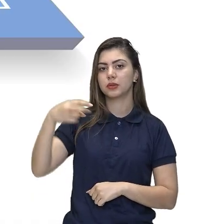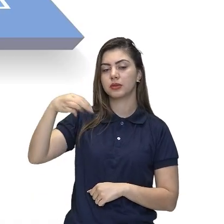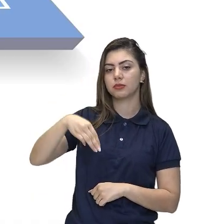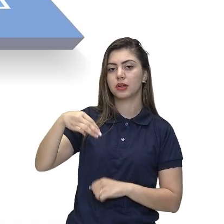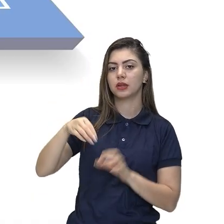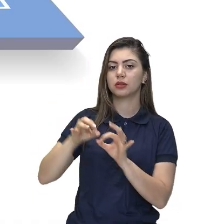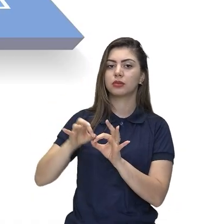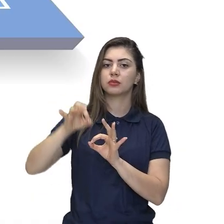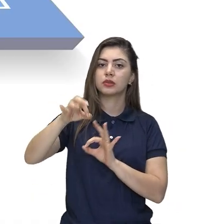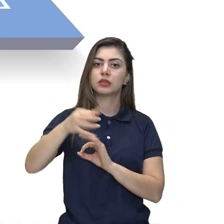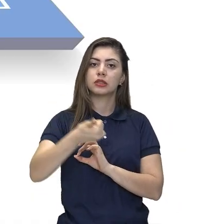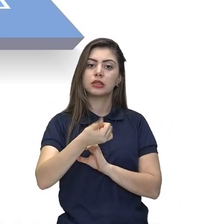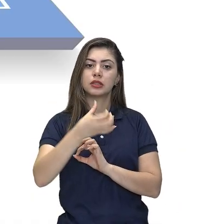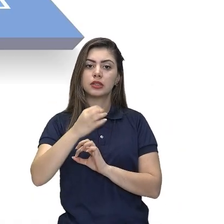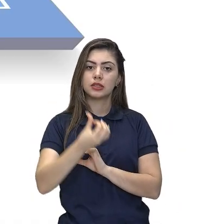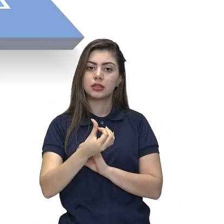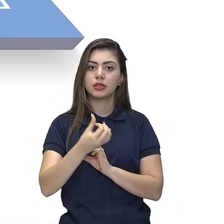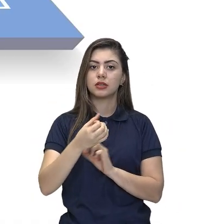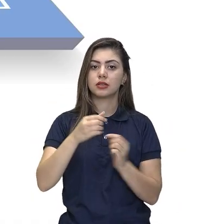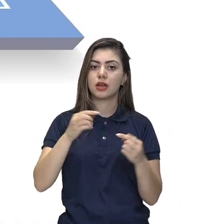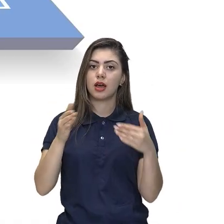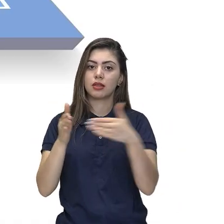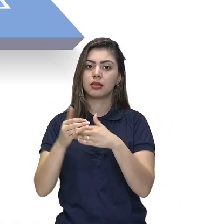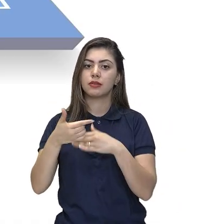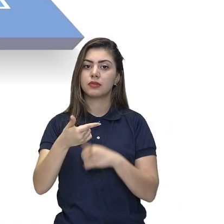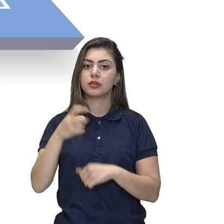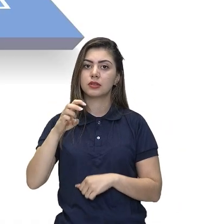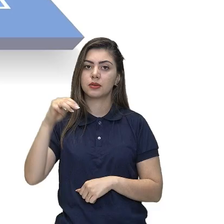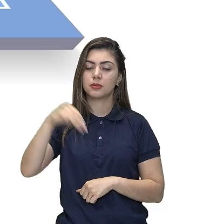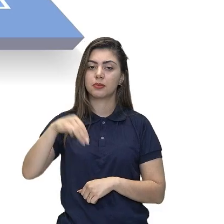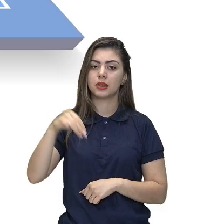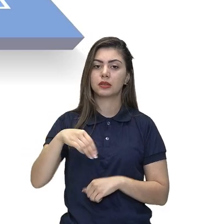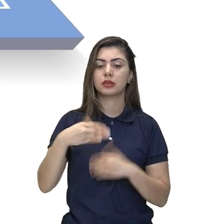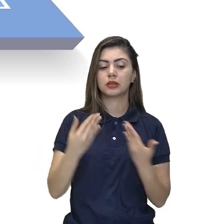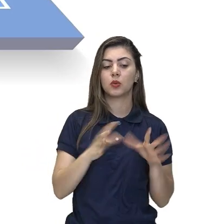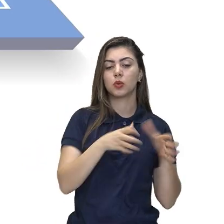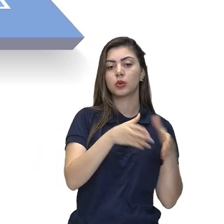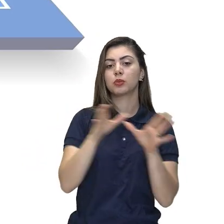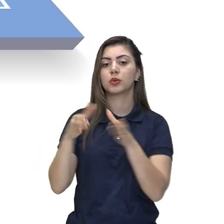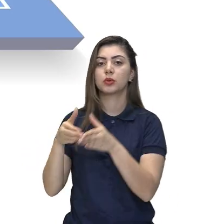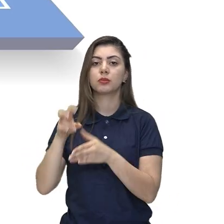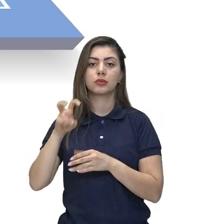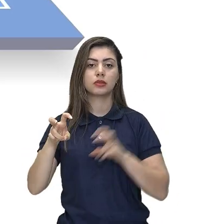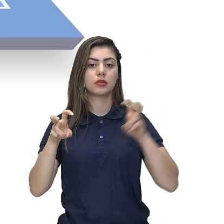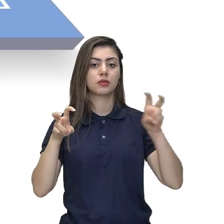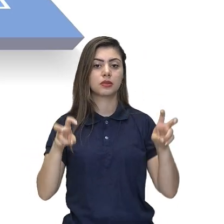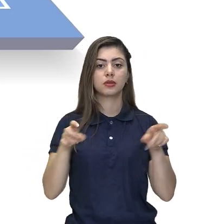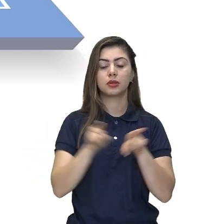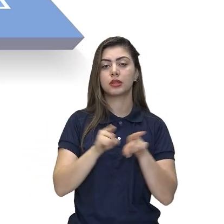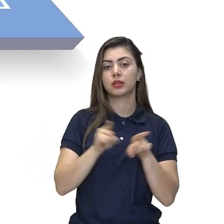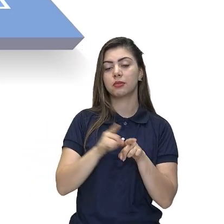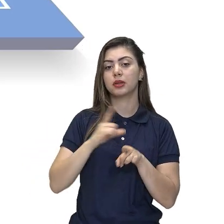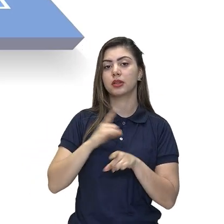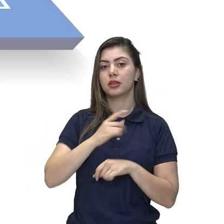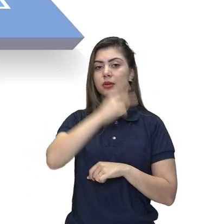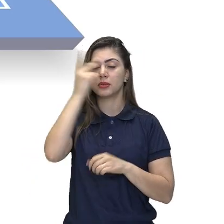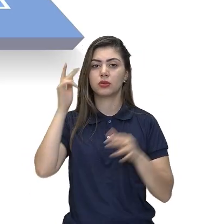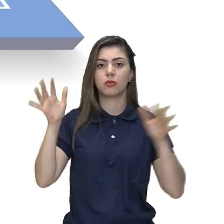16 a 25 metros de largura. E cada equipe é composta por 5 jogadores, incluindo o goleiro, com